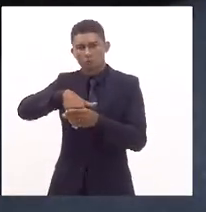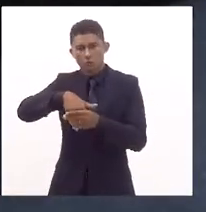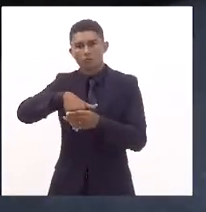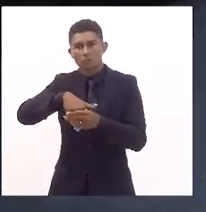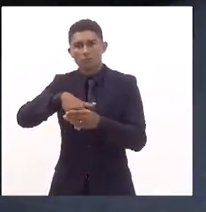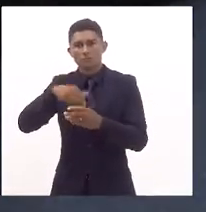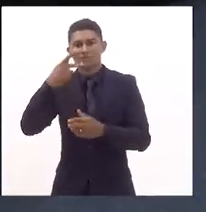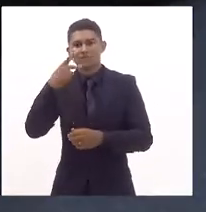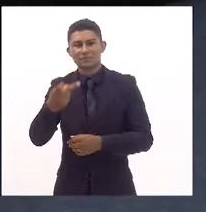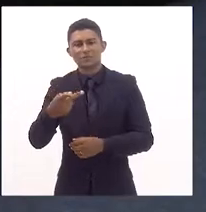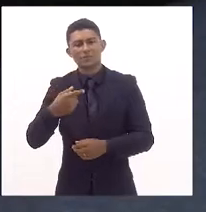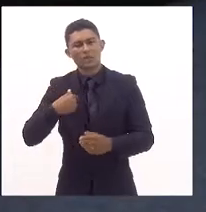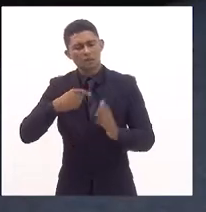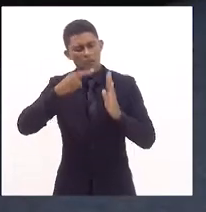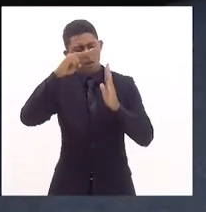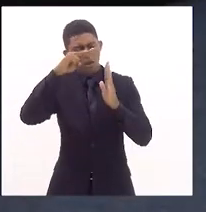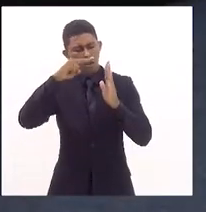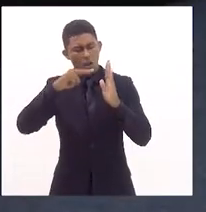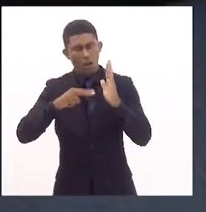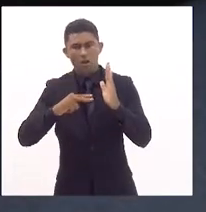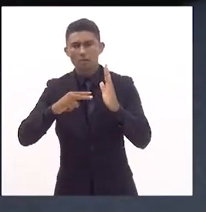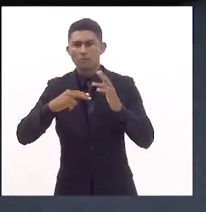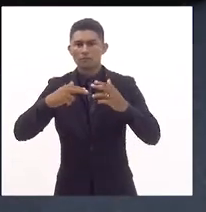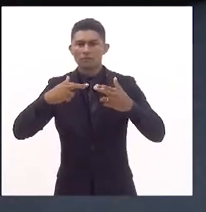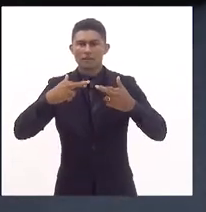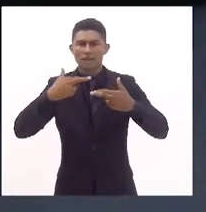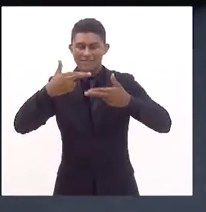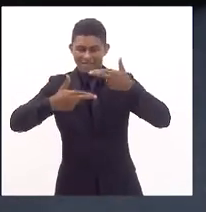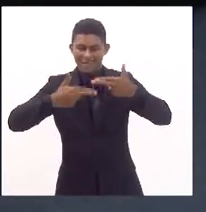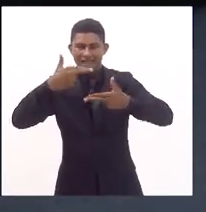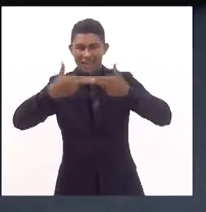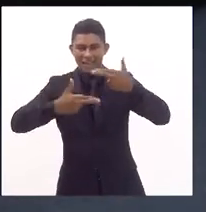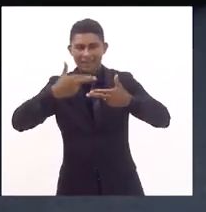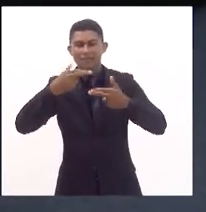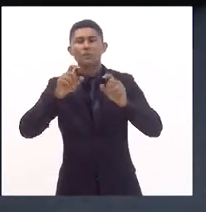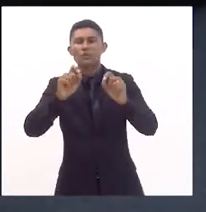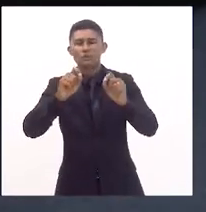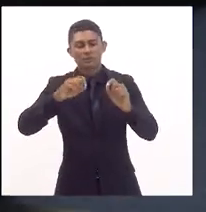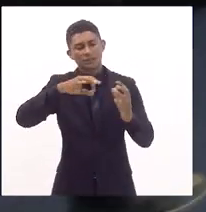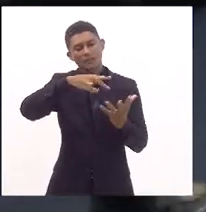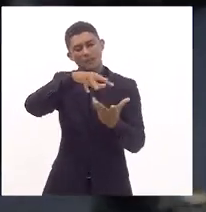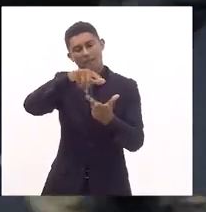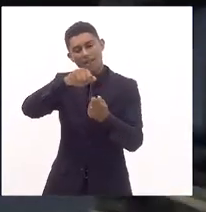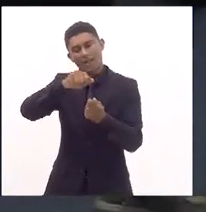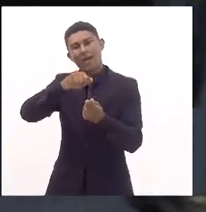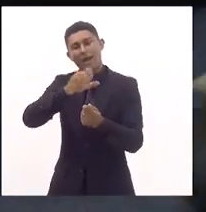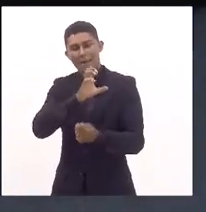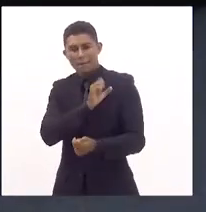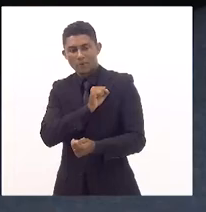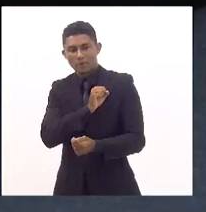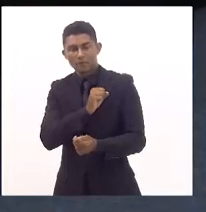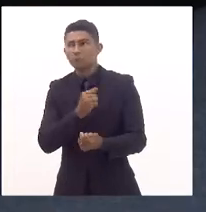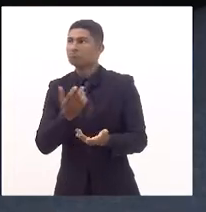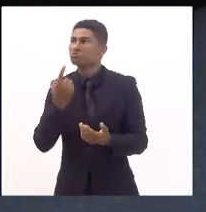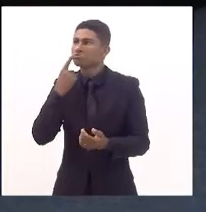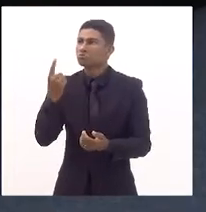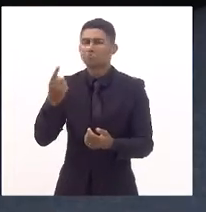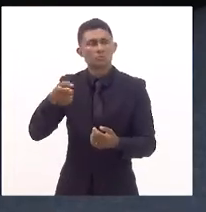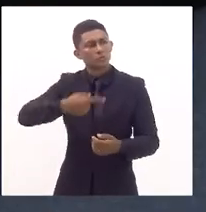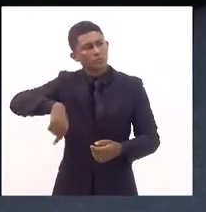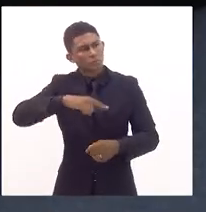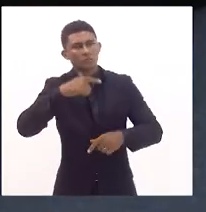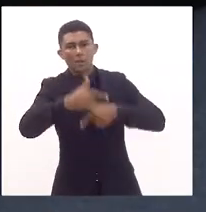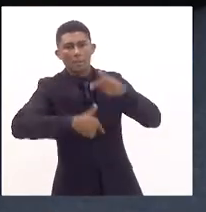ali, reciclar é amar o nosso planeta Terra. Só queremos trabalhar.